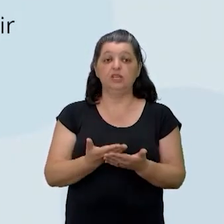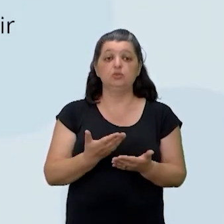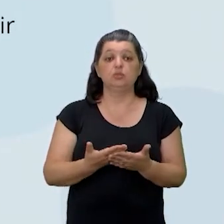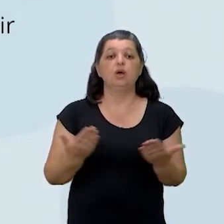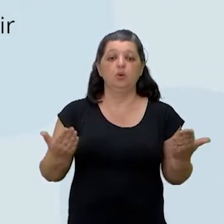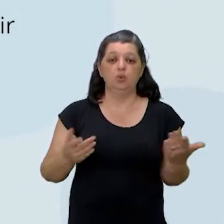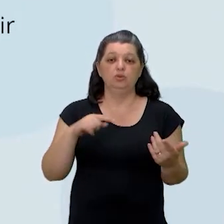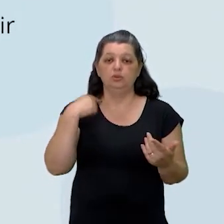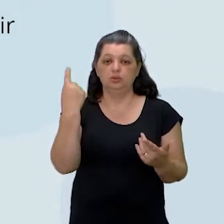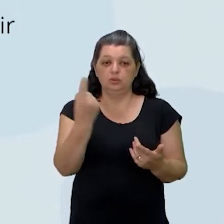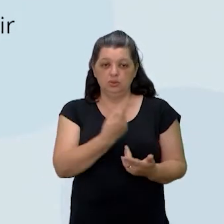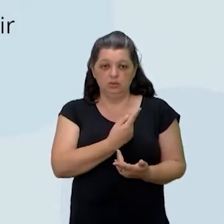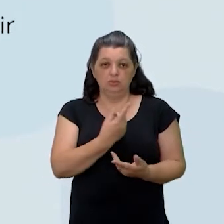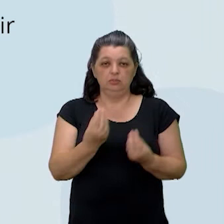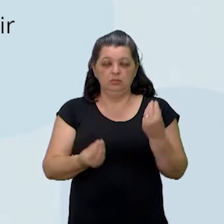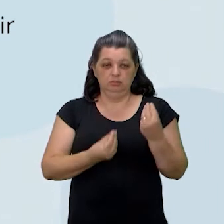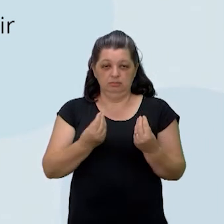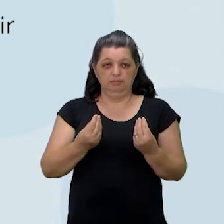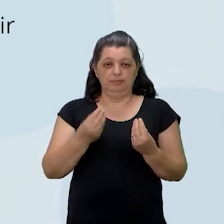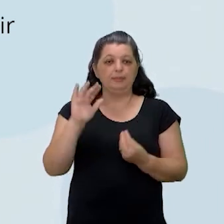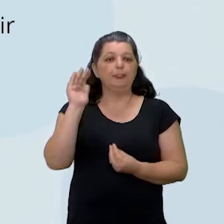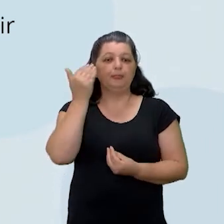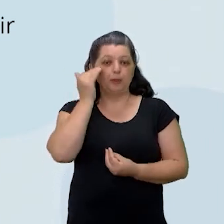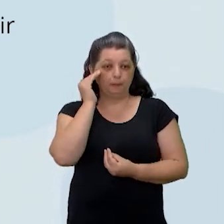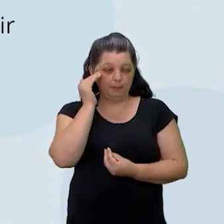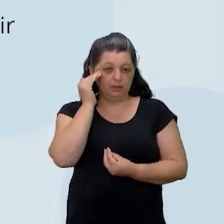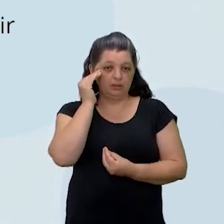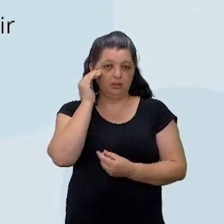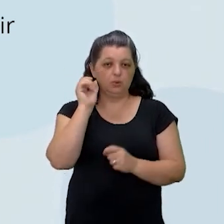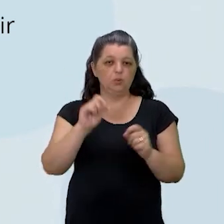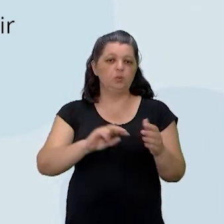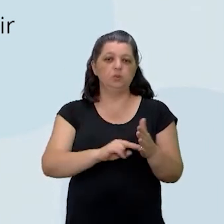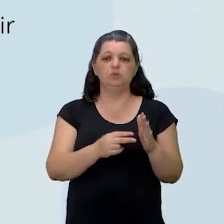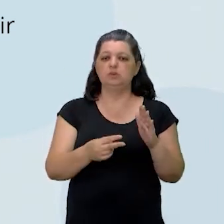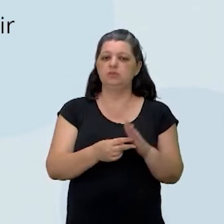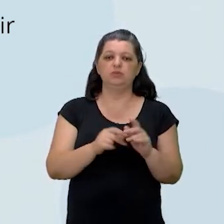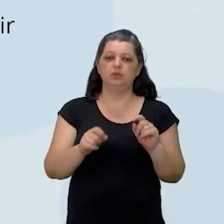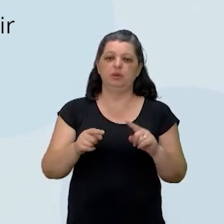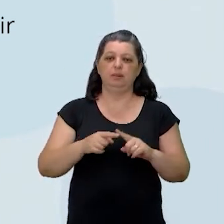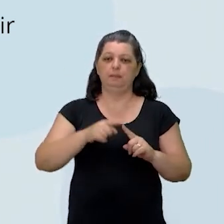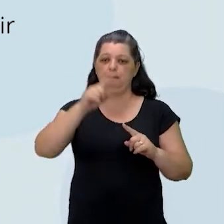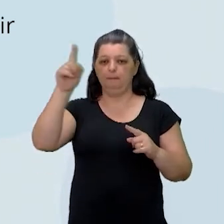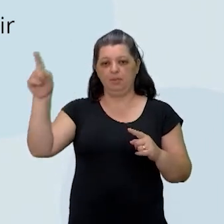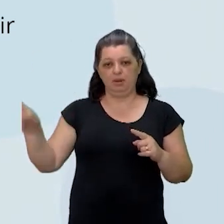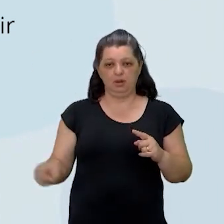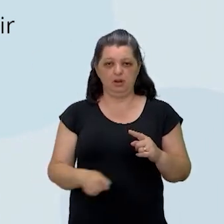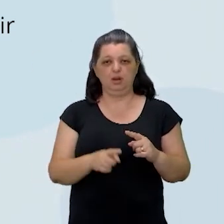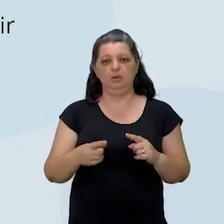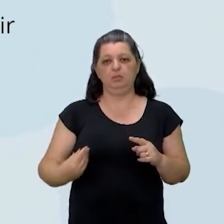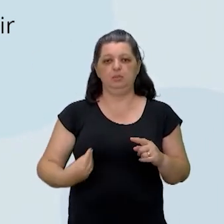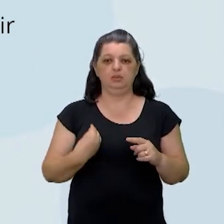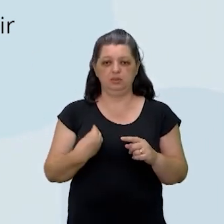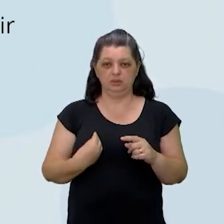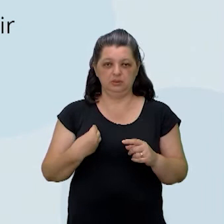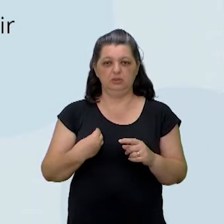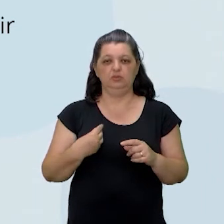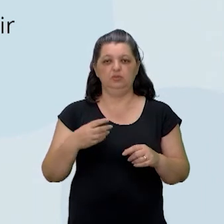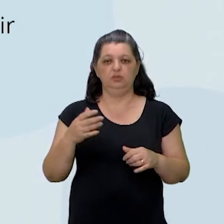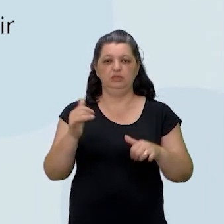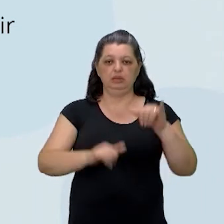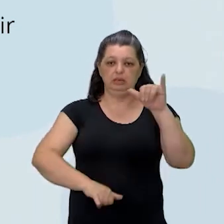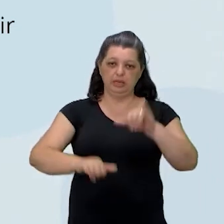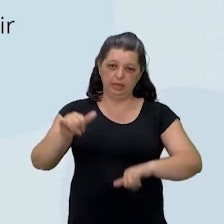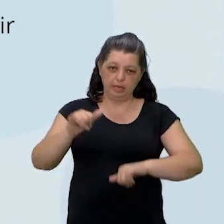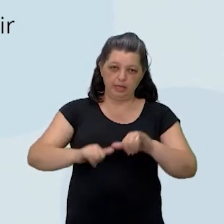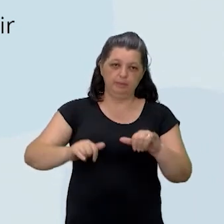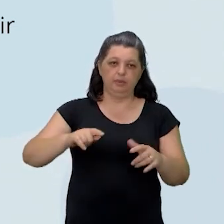nós vamos compreender, então, o que são os ciclos biogeoquímicos. A gente vai entender como